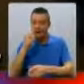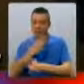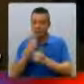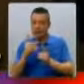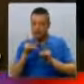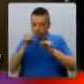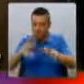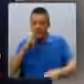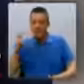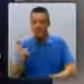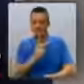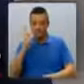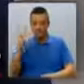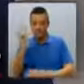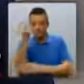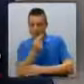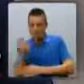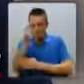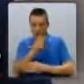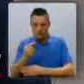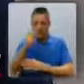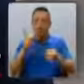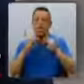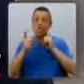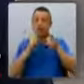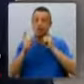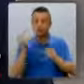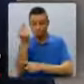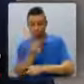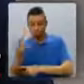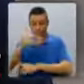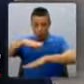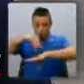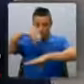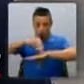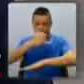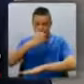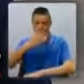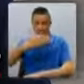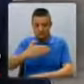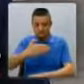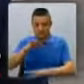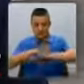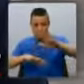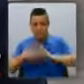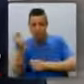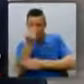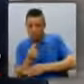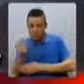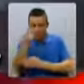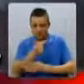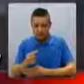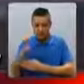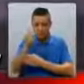a vida de um cartunista, de um desenhador, Lars Vilks, um sueco que em 2007 fez um cartoon